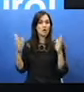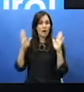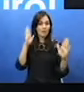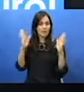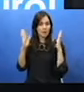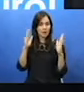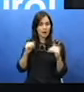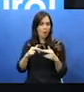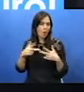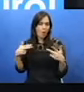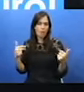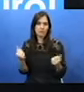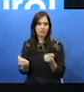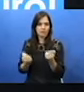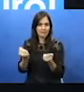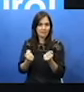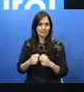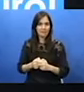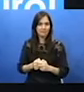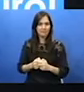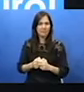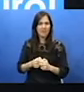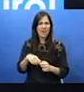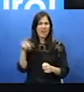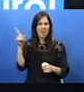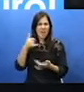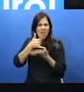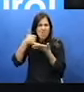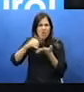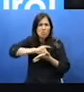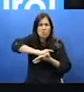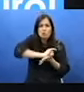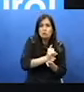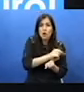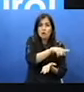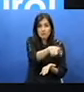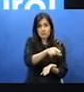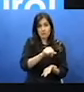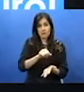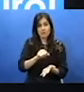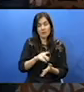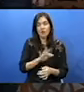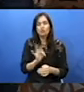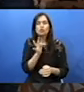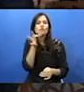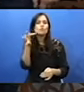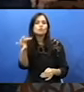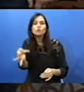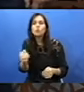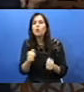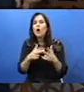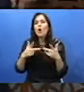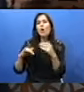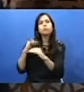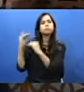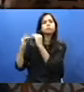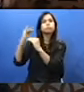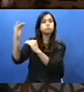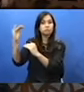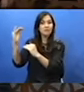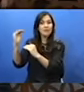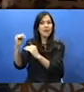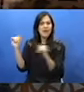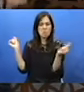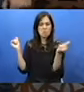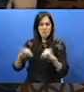Bom, drogas destroem você, seus planos e seu futuro, Então, além de você estar fazendo mal à sua própria saúde